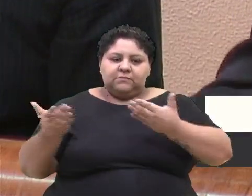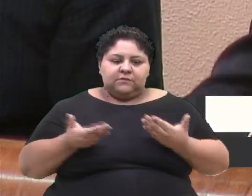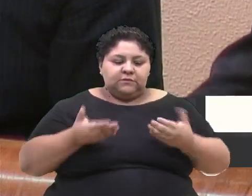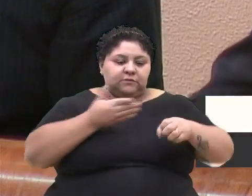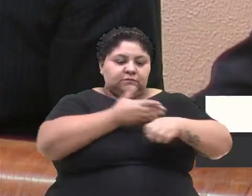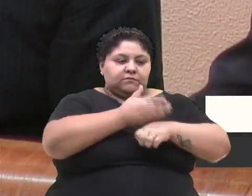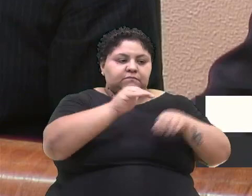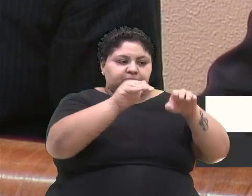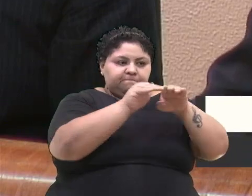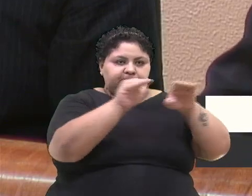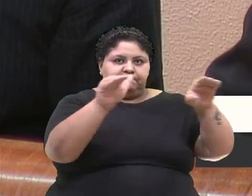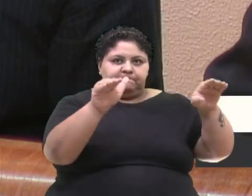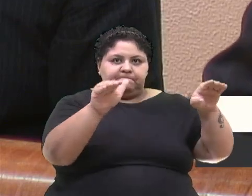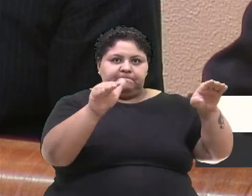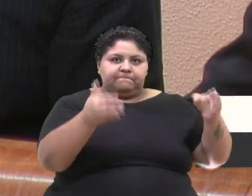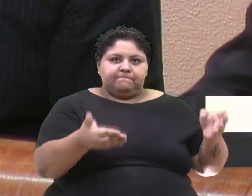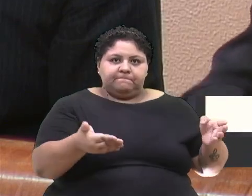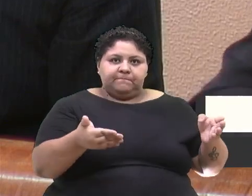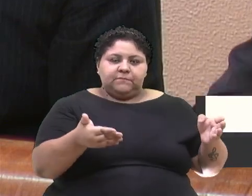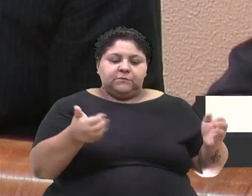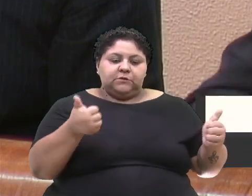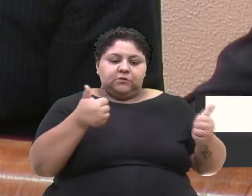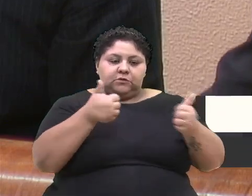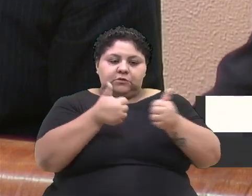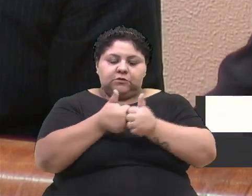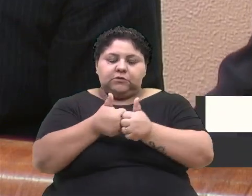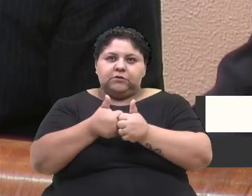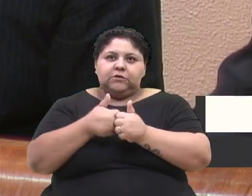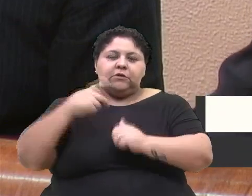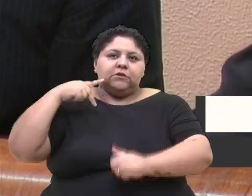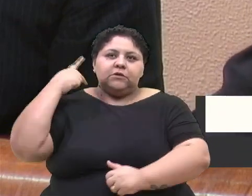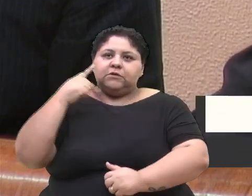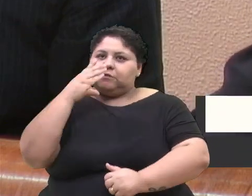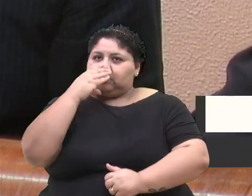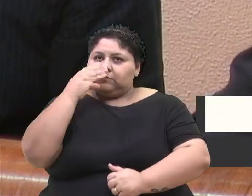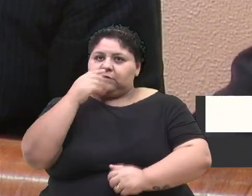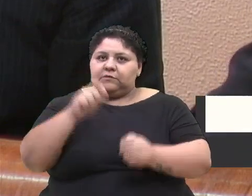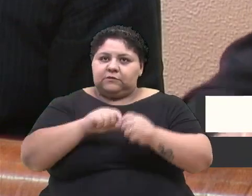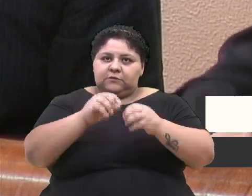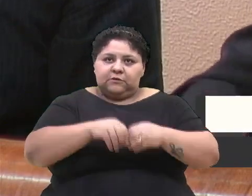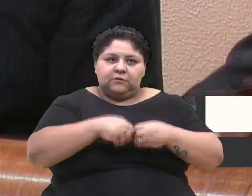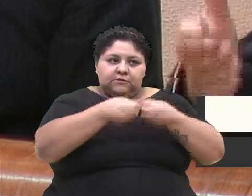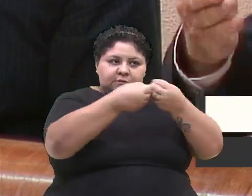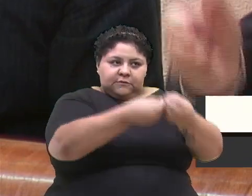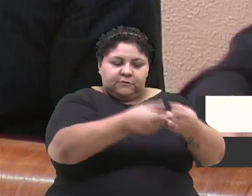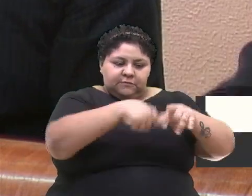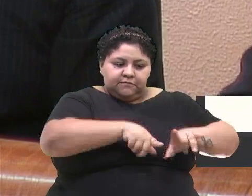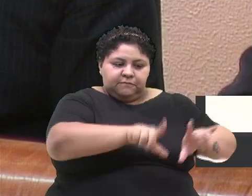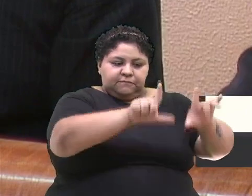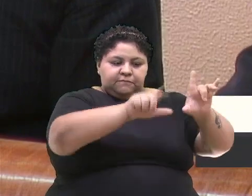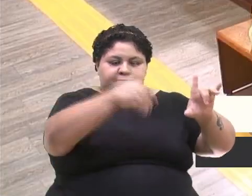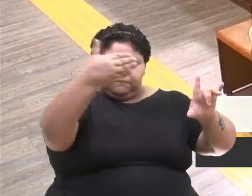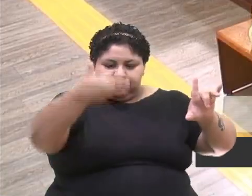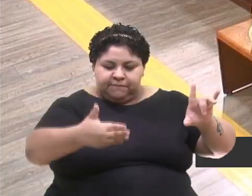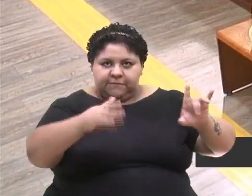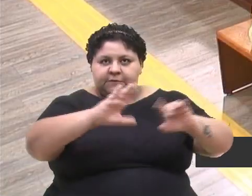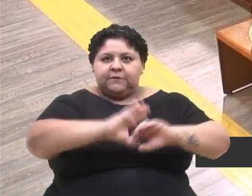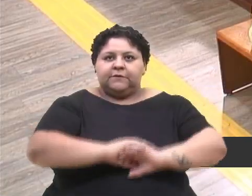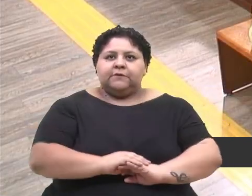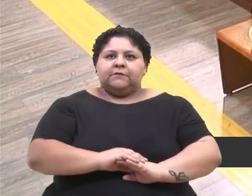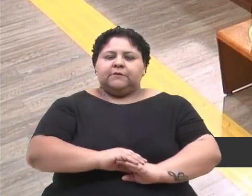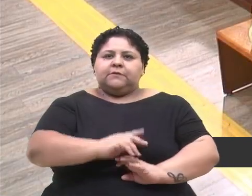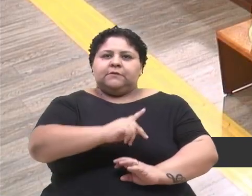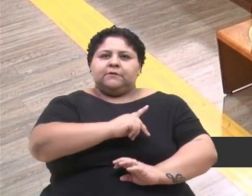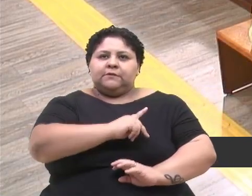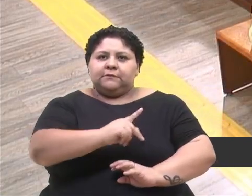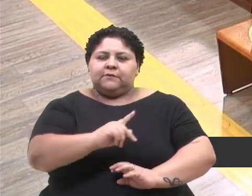mesa para que, juntamente com o vereador Gilfredo Camires, façamos a entrega da placa aqui na frente. Senhor presidente, não